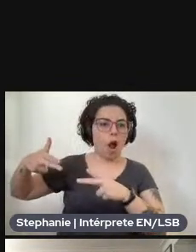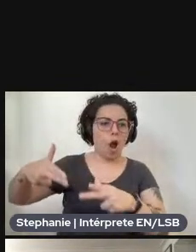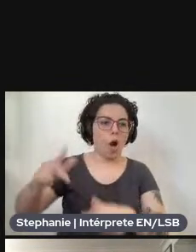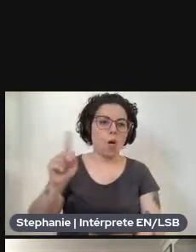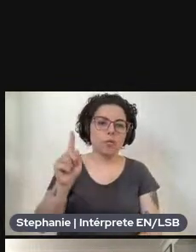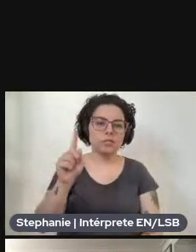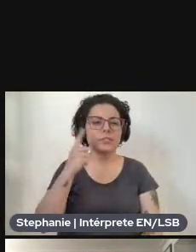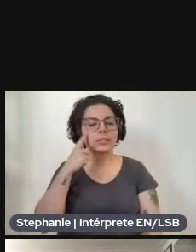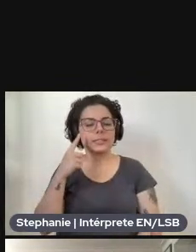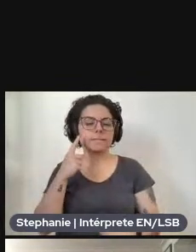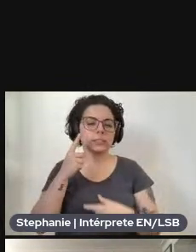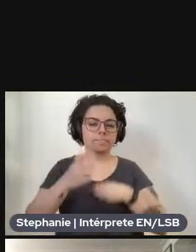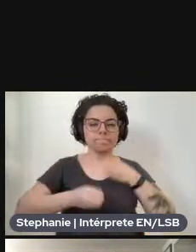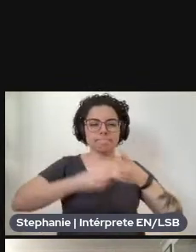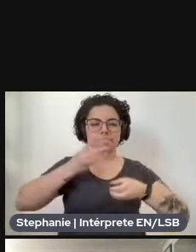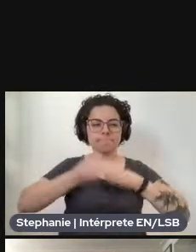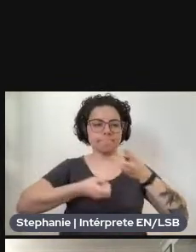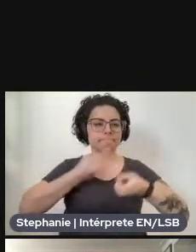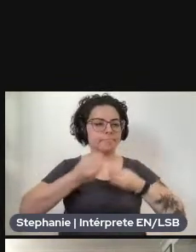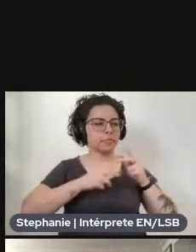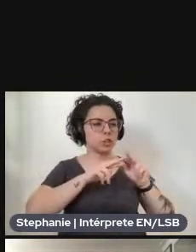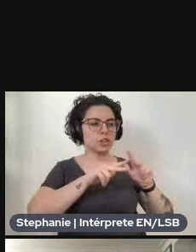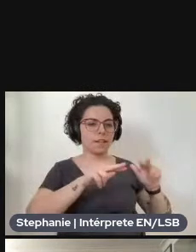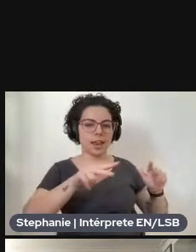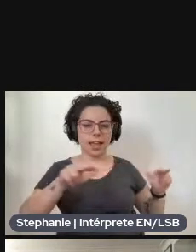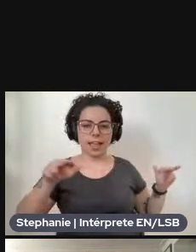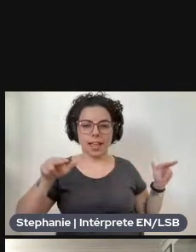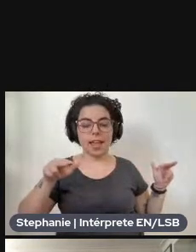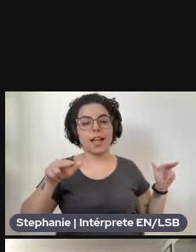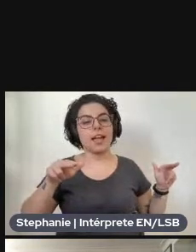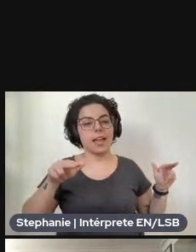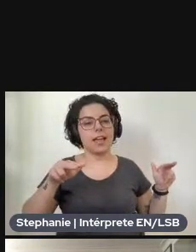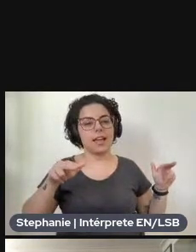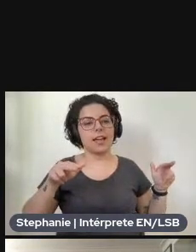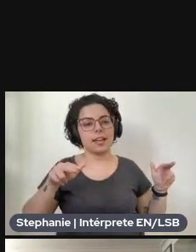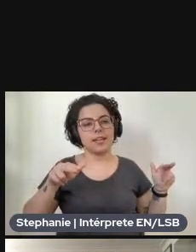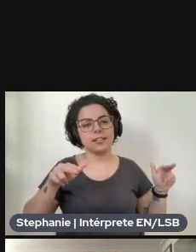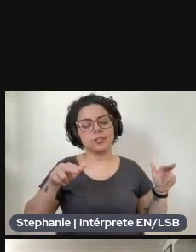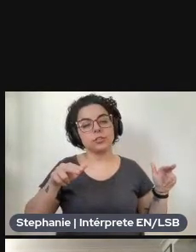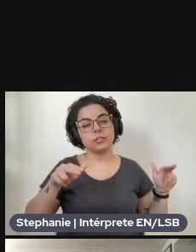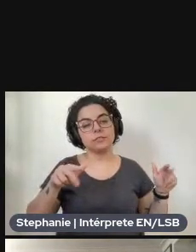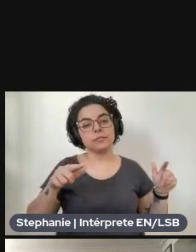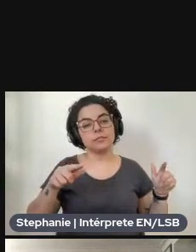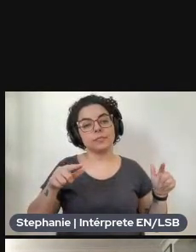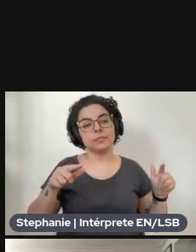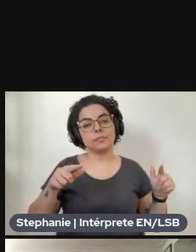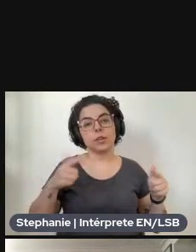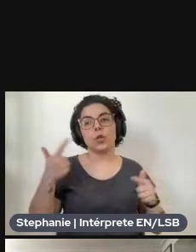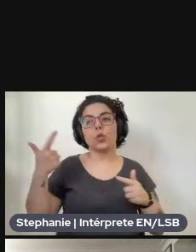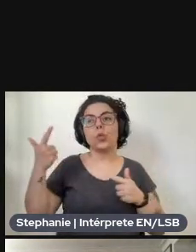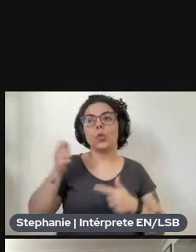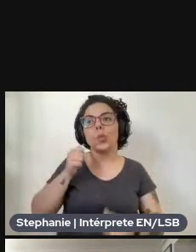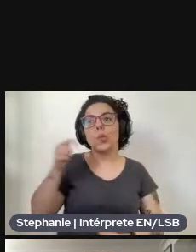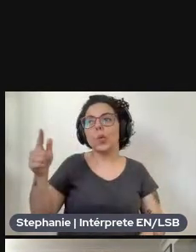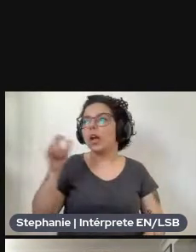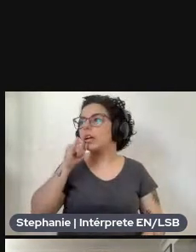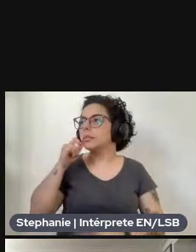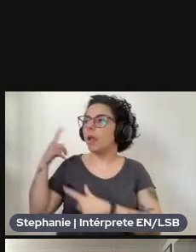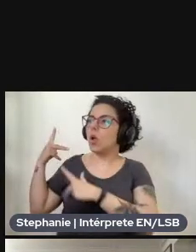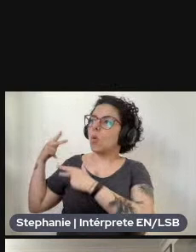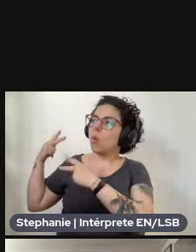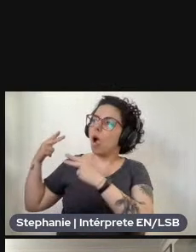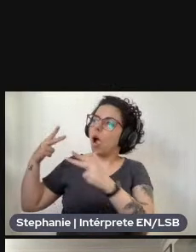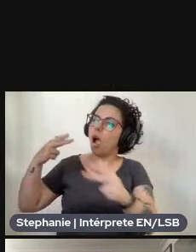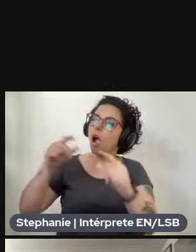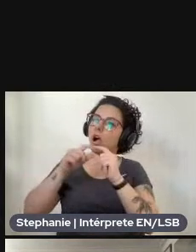de coesão em detrimento contra, reagindo por oposição à repetição. E a pergunta que se coloca,